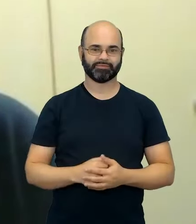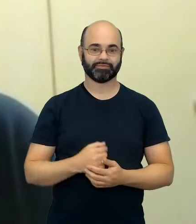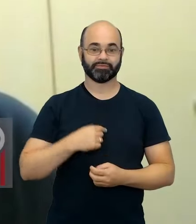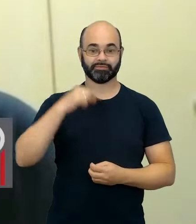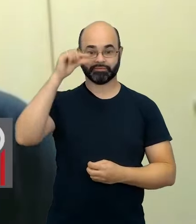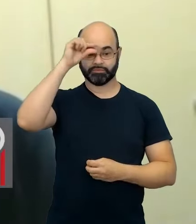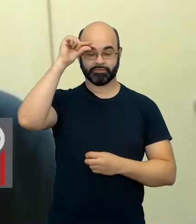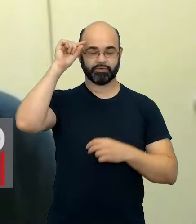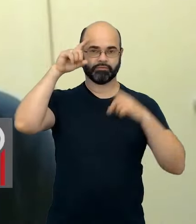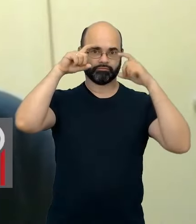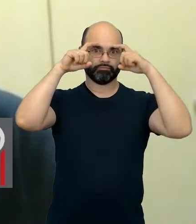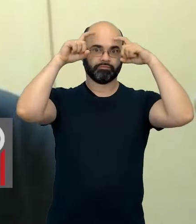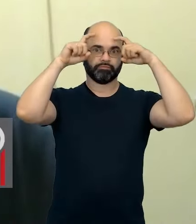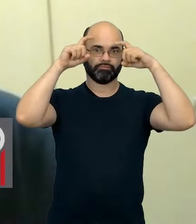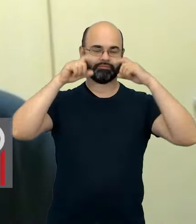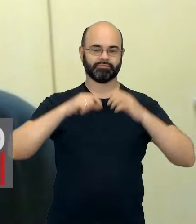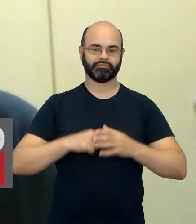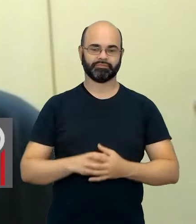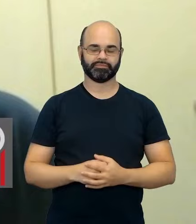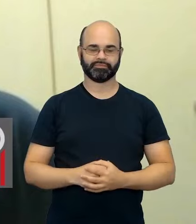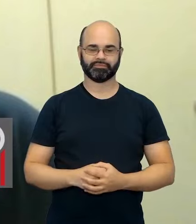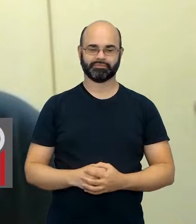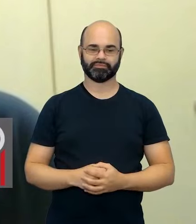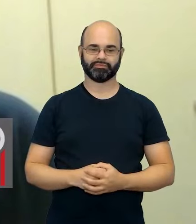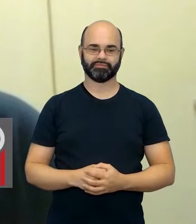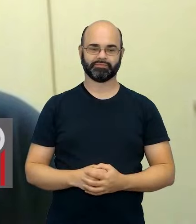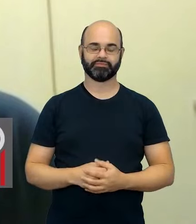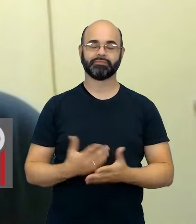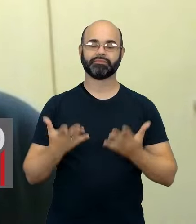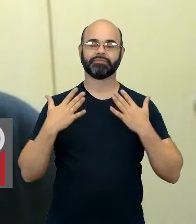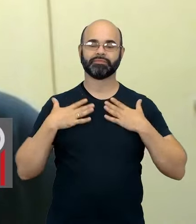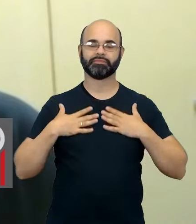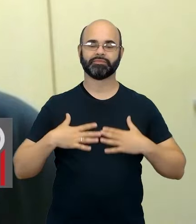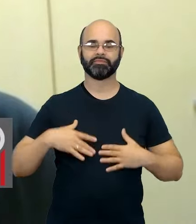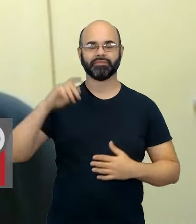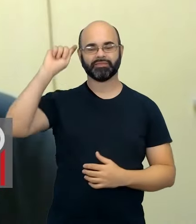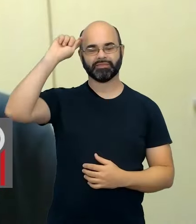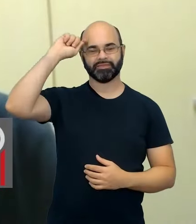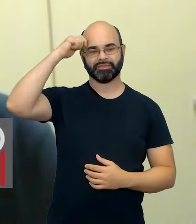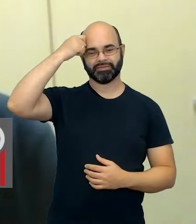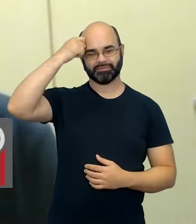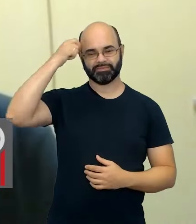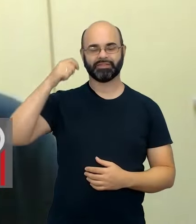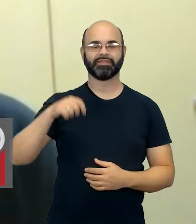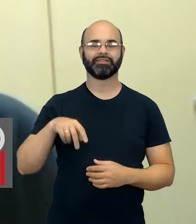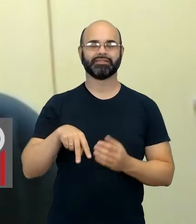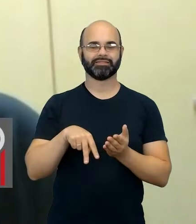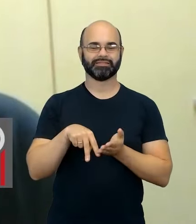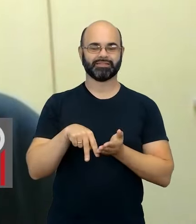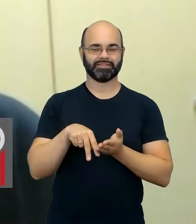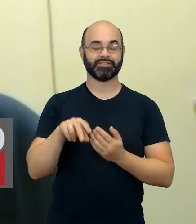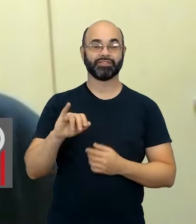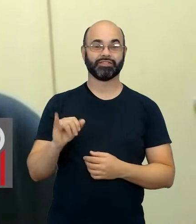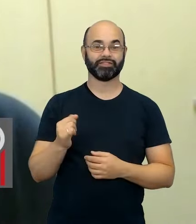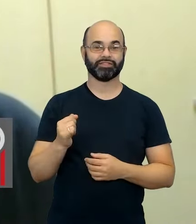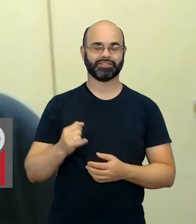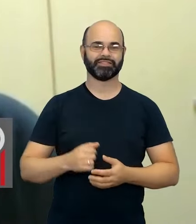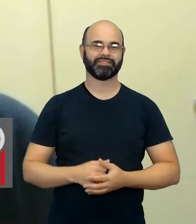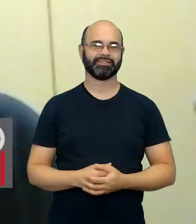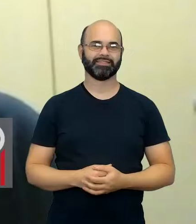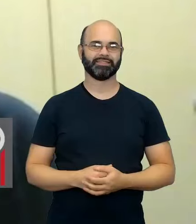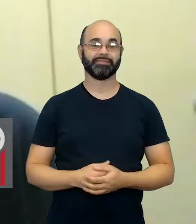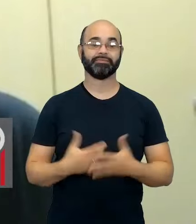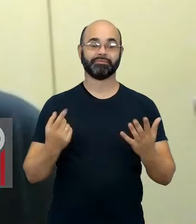sobrancelhas acentuadas, estou trajando uma camiseta preta, calça jeans. Pois bem,